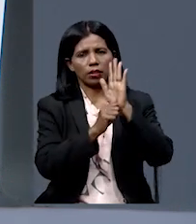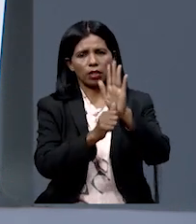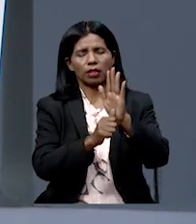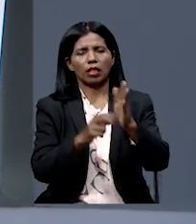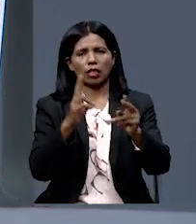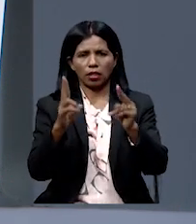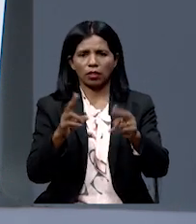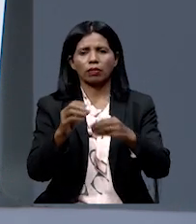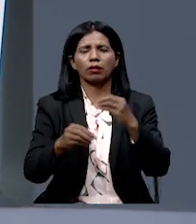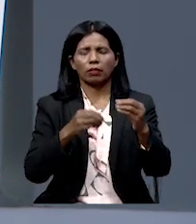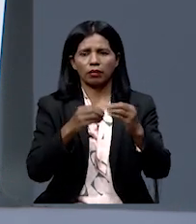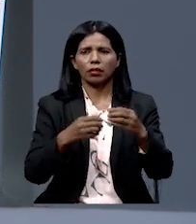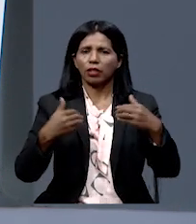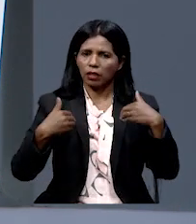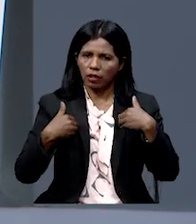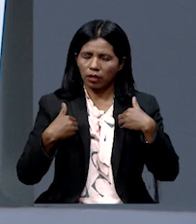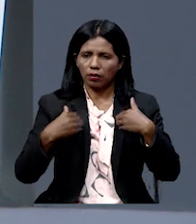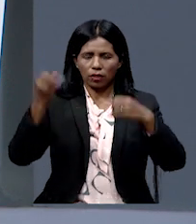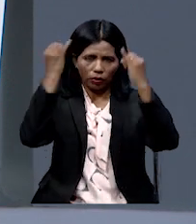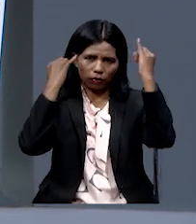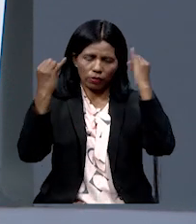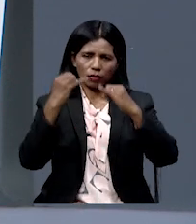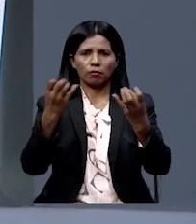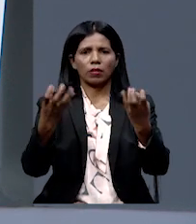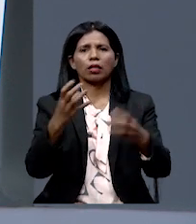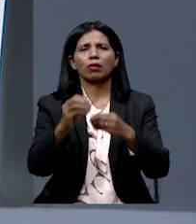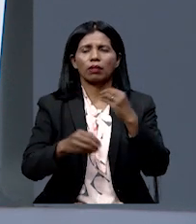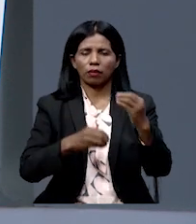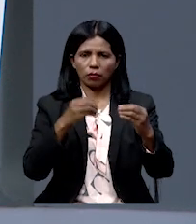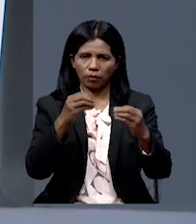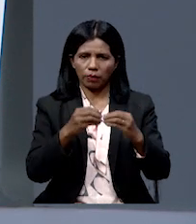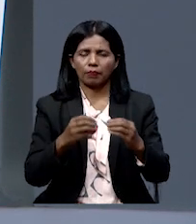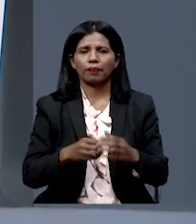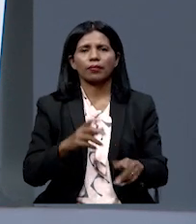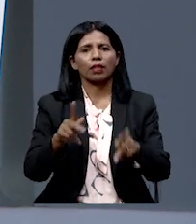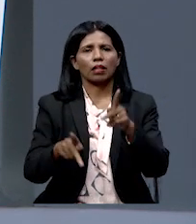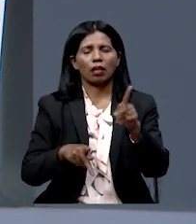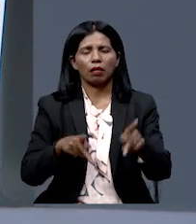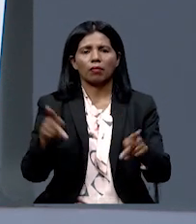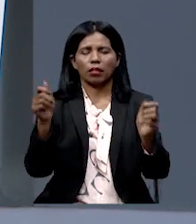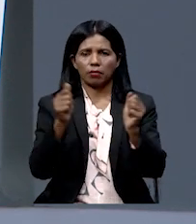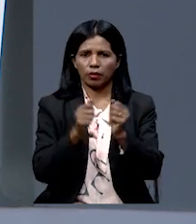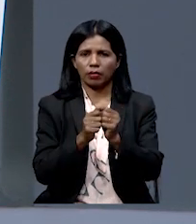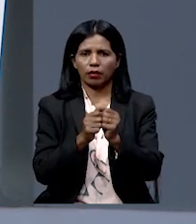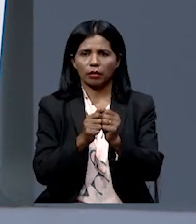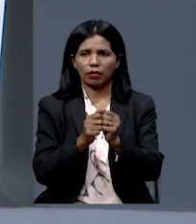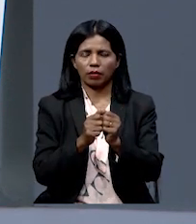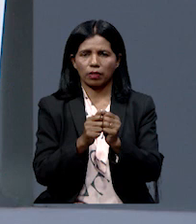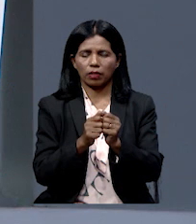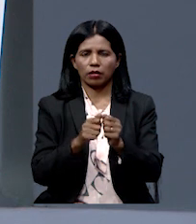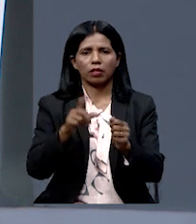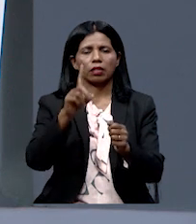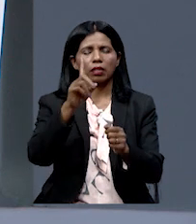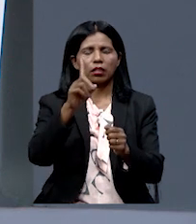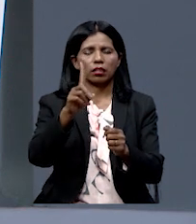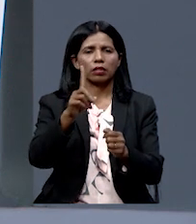kata iha informasaun lobo kida kona ba ema tokong ida racing